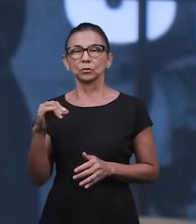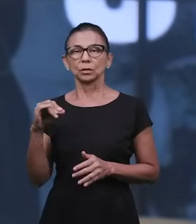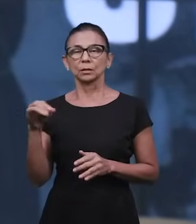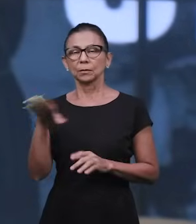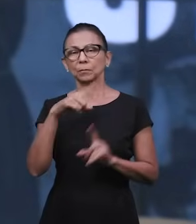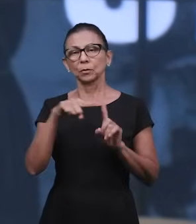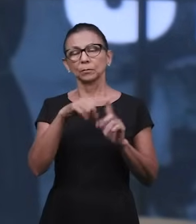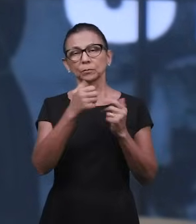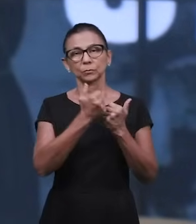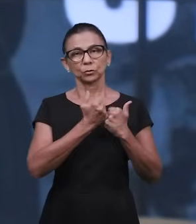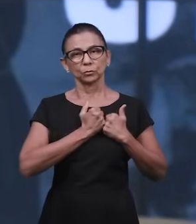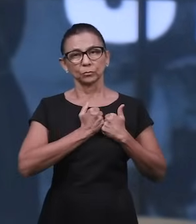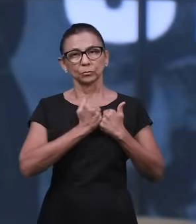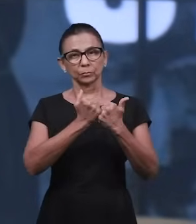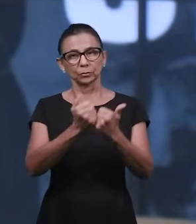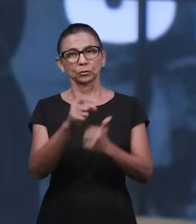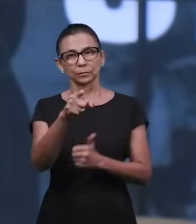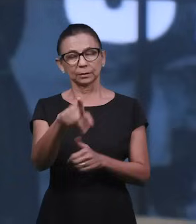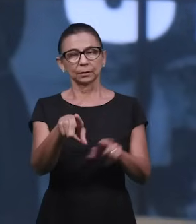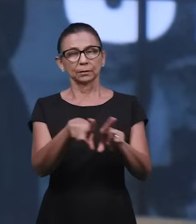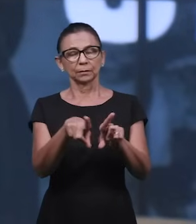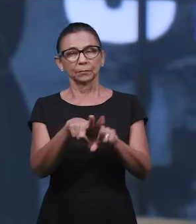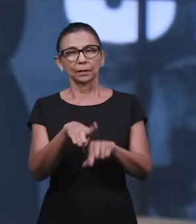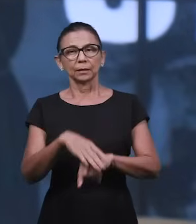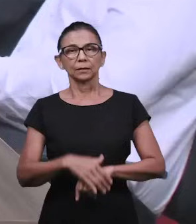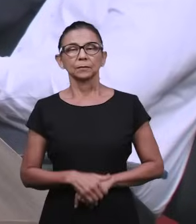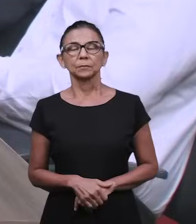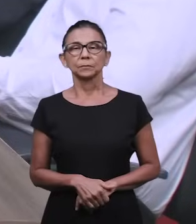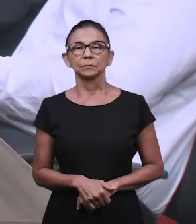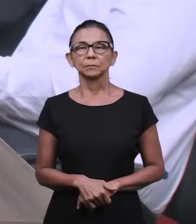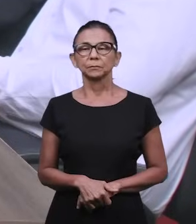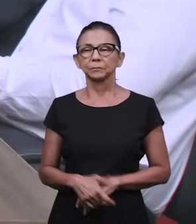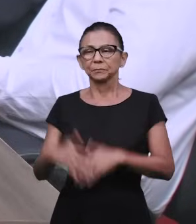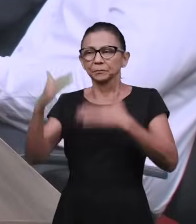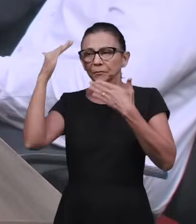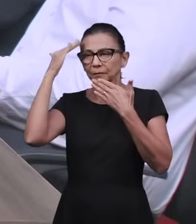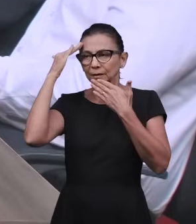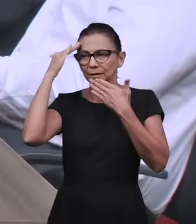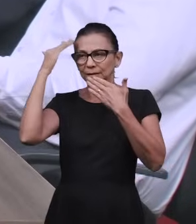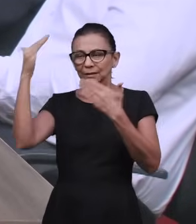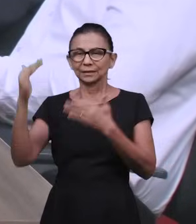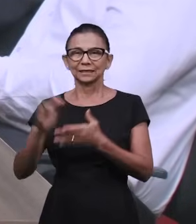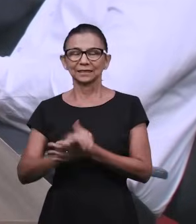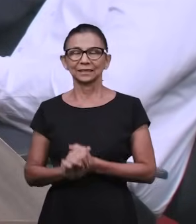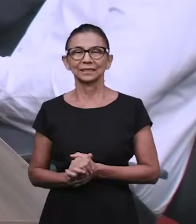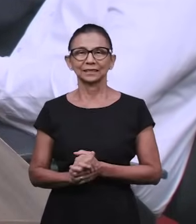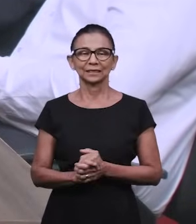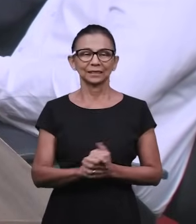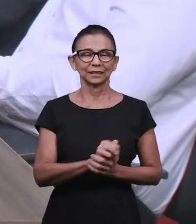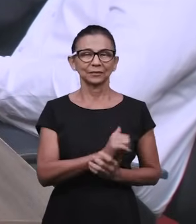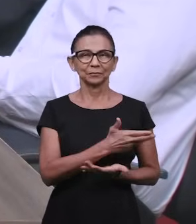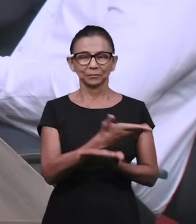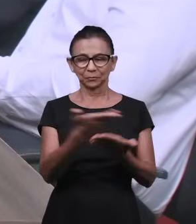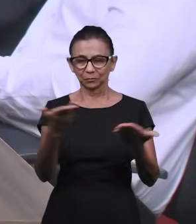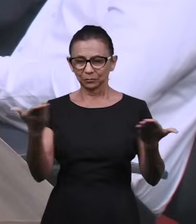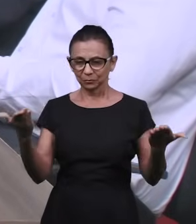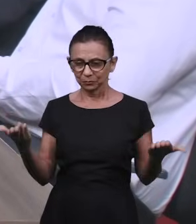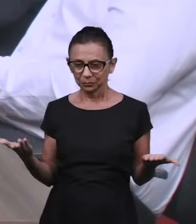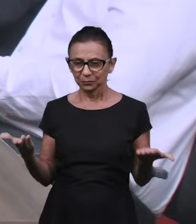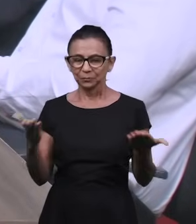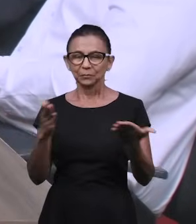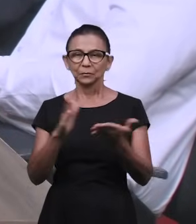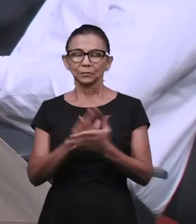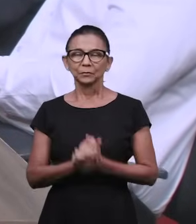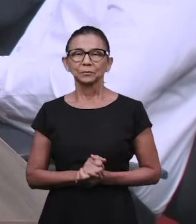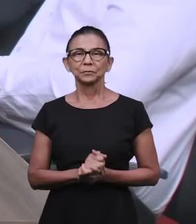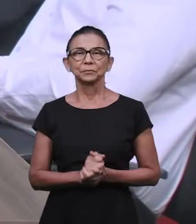sua também. Eu vou encerrar esse programa agradecendo a todos os nossos convidados, os membros da mesa. Irmão